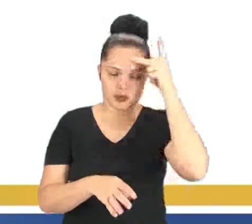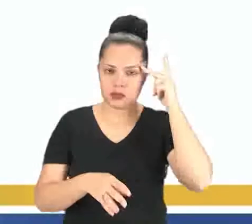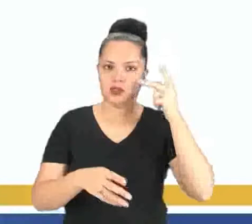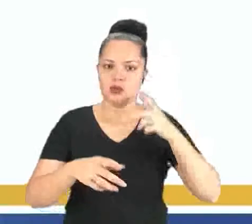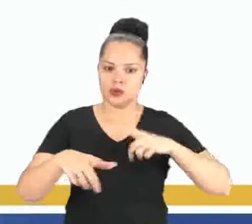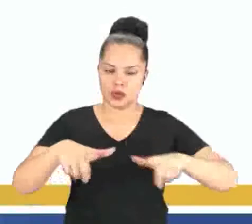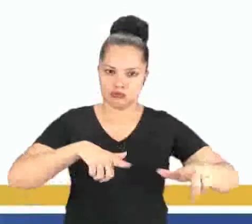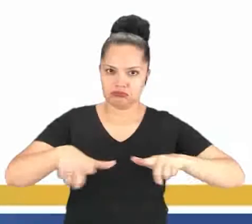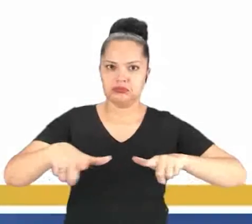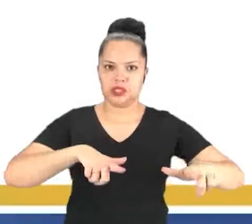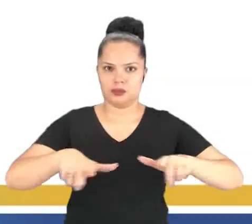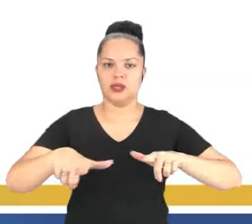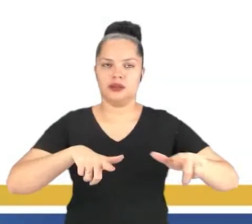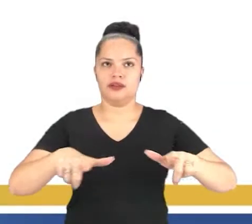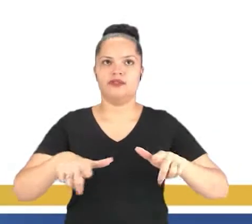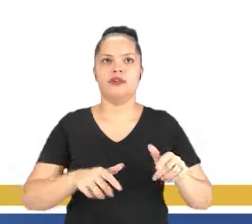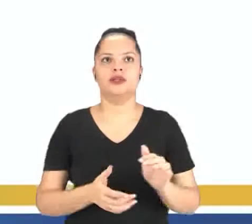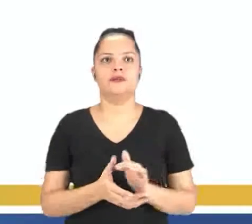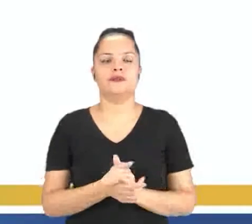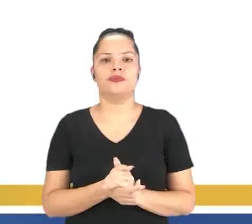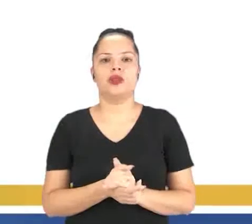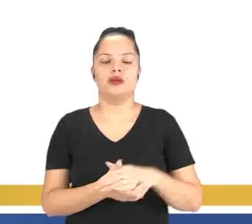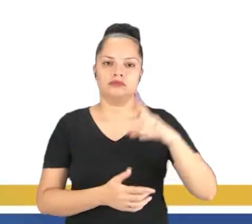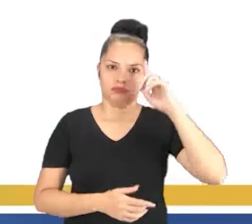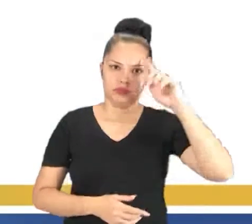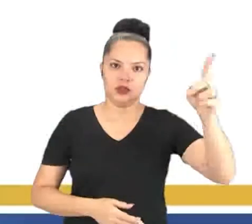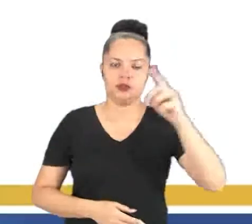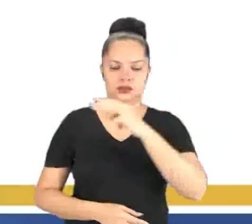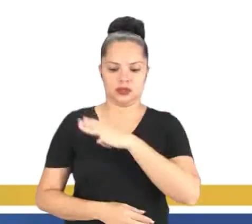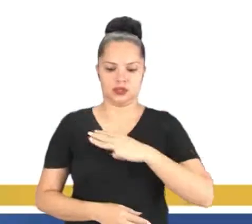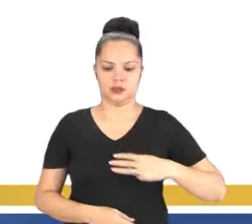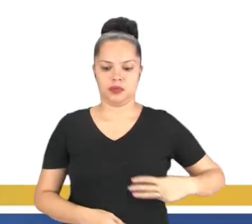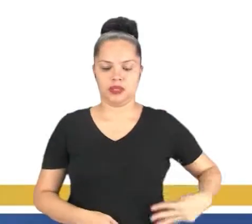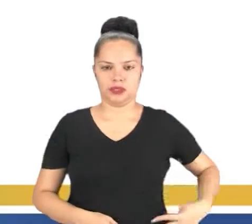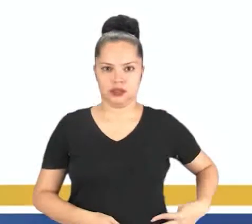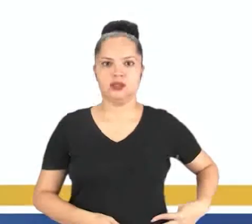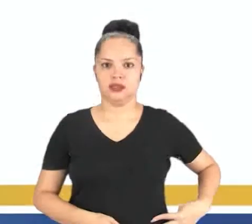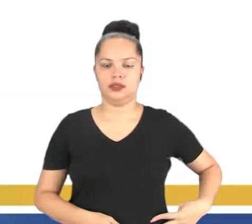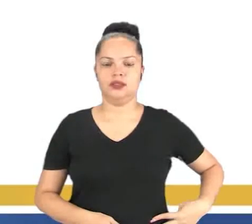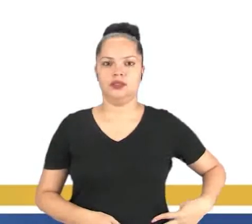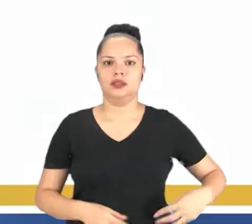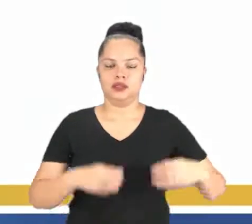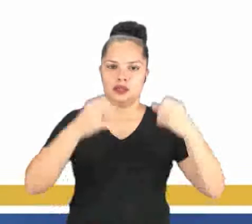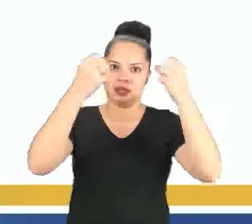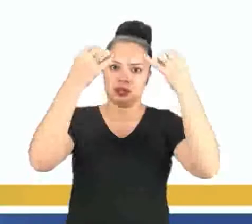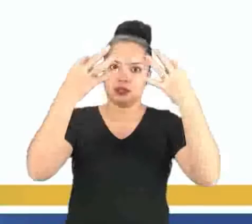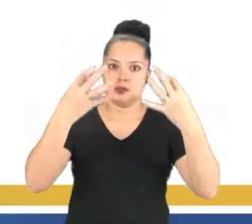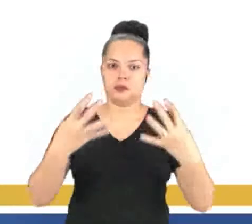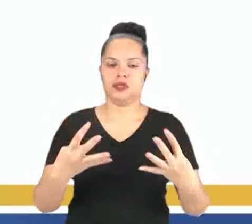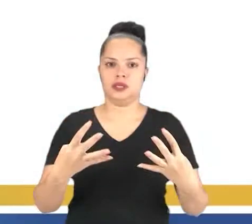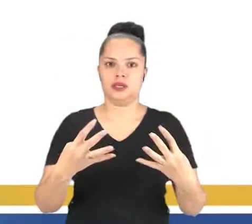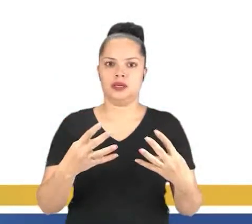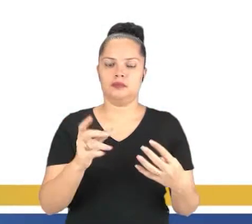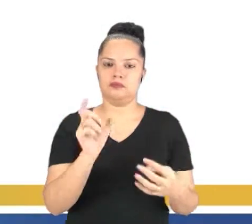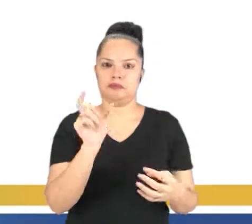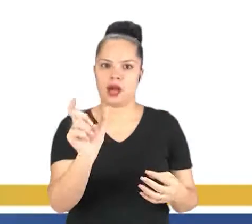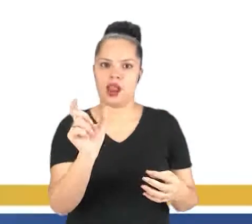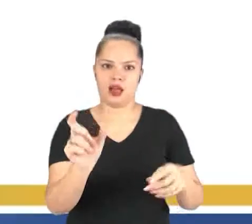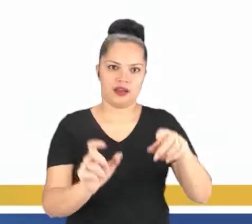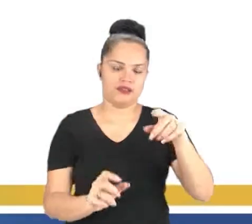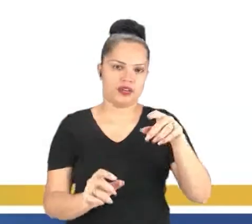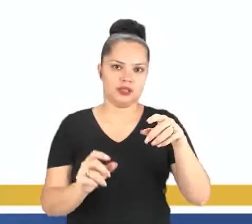estrutura então o que que é o quê que é até o câncer militar teocracia né vem do grego né até o Deus